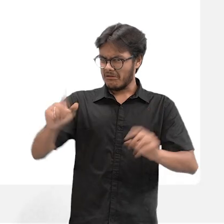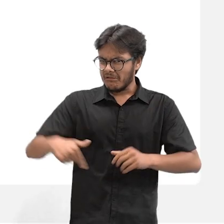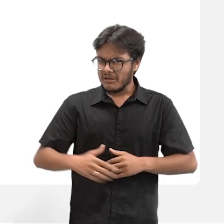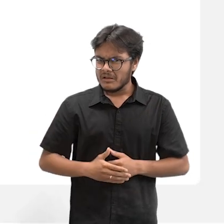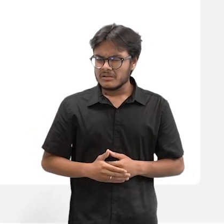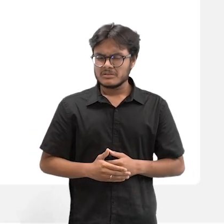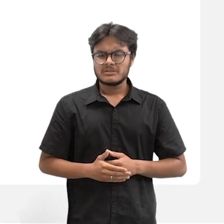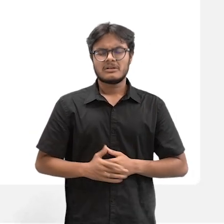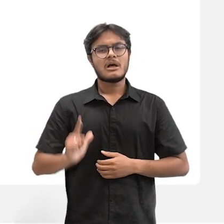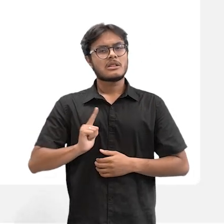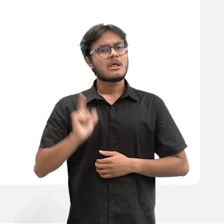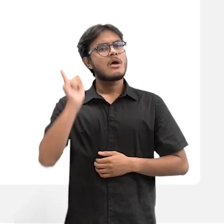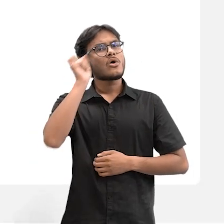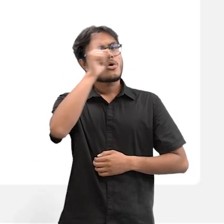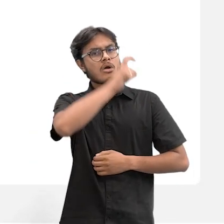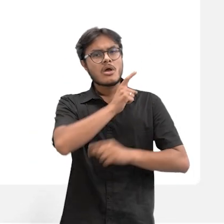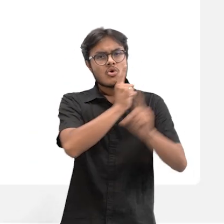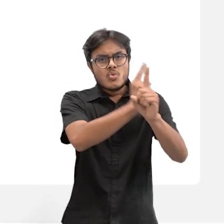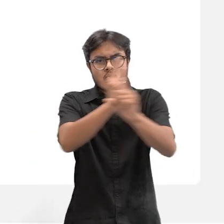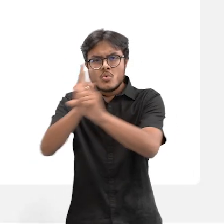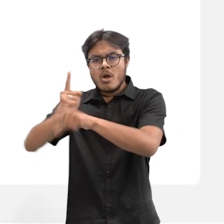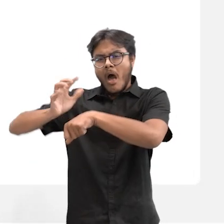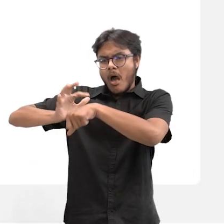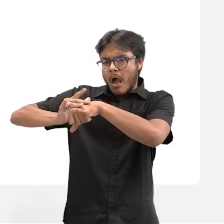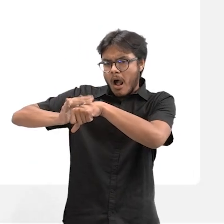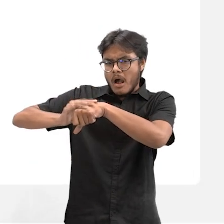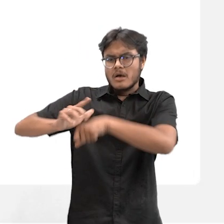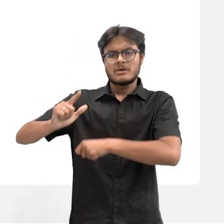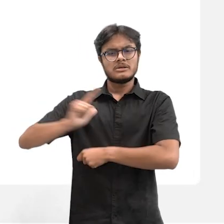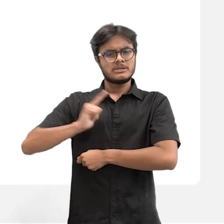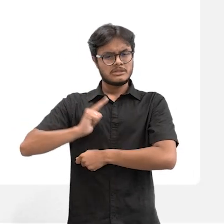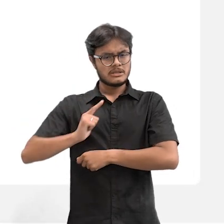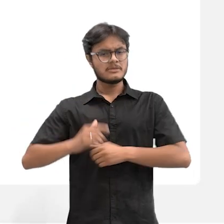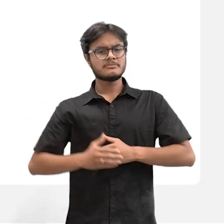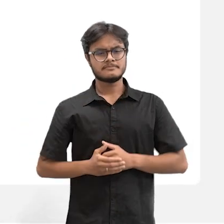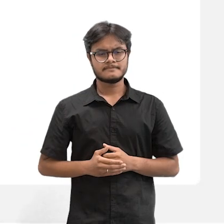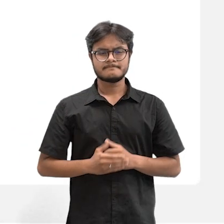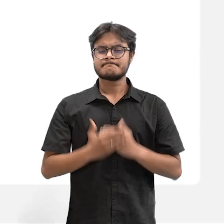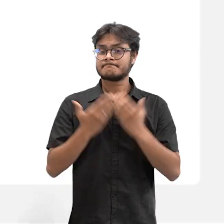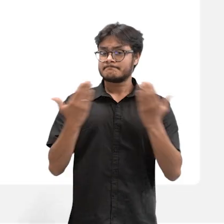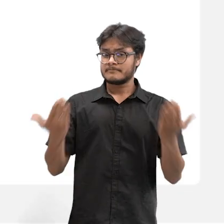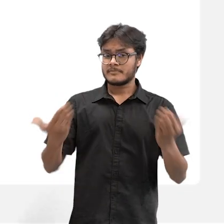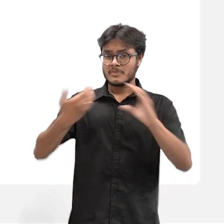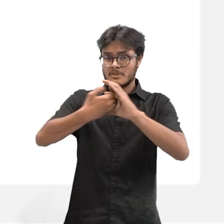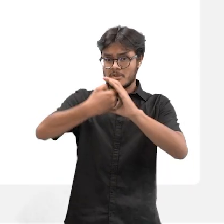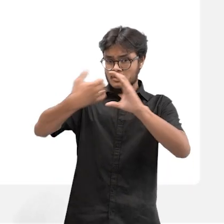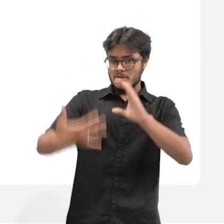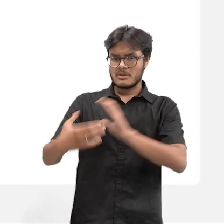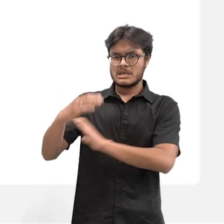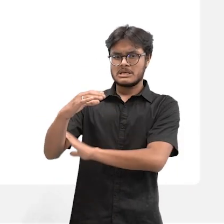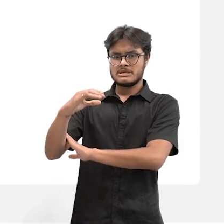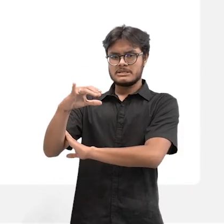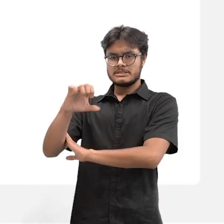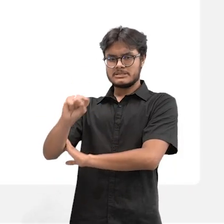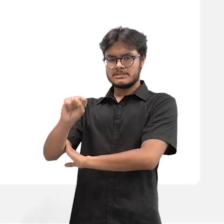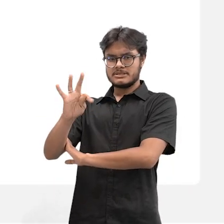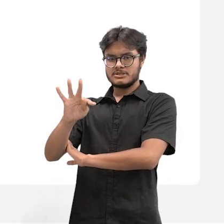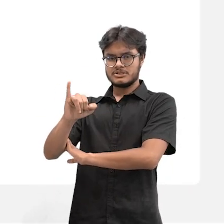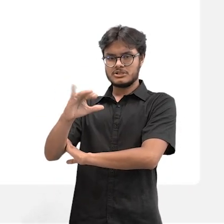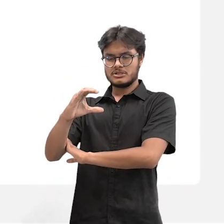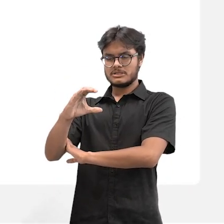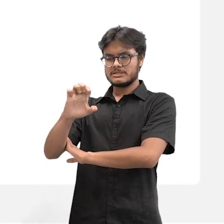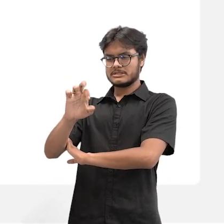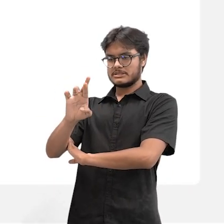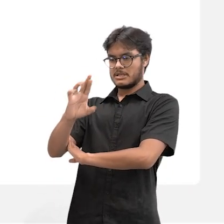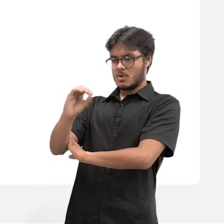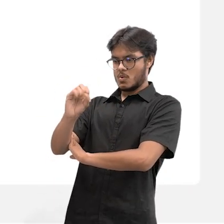o que dificulta a identificação da procedência do local da infecção. Com relação à cistercose humana, analise as afirmativas a seguir